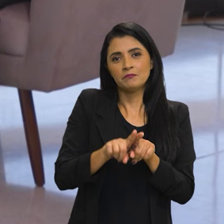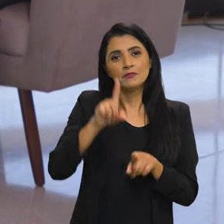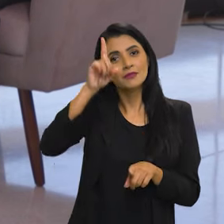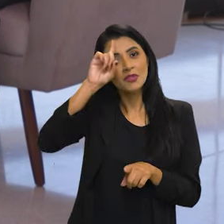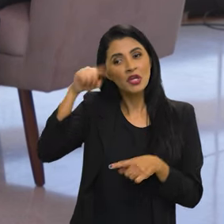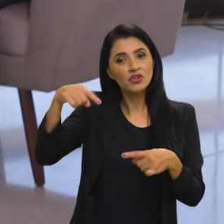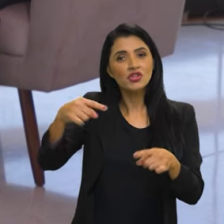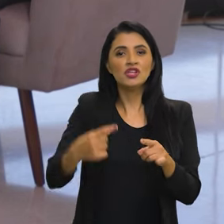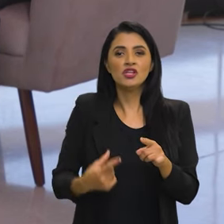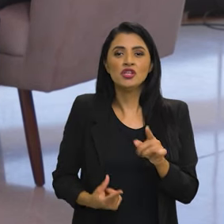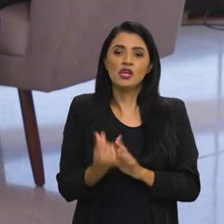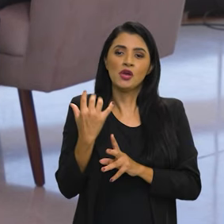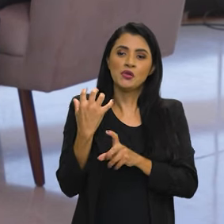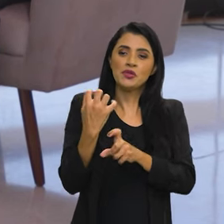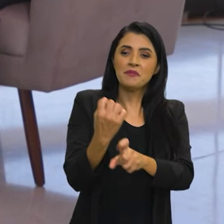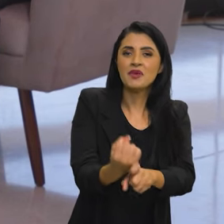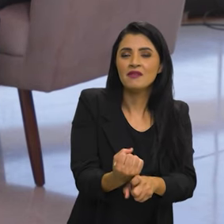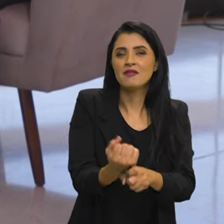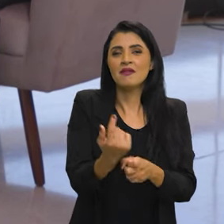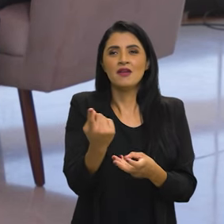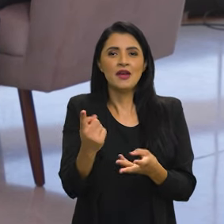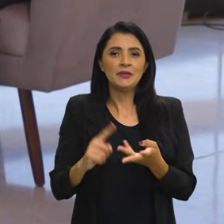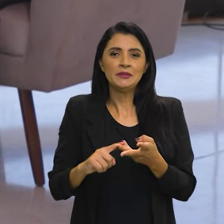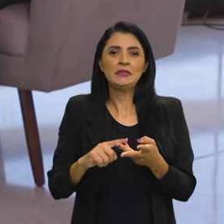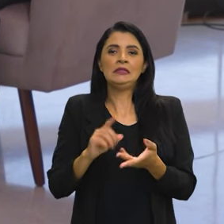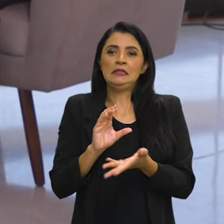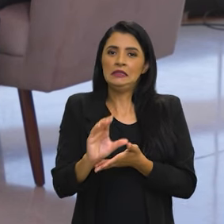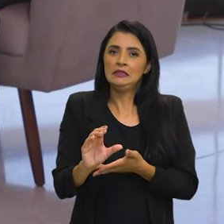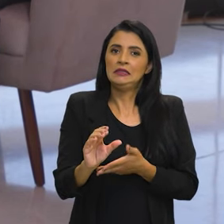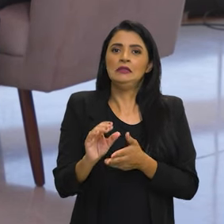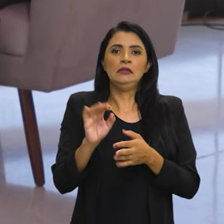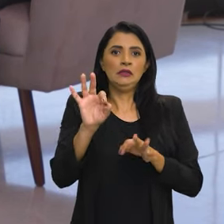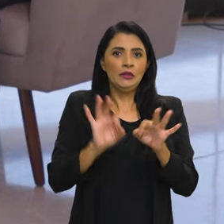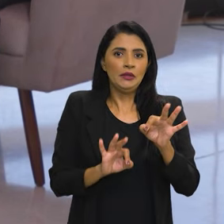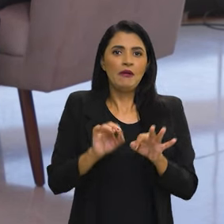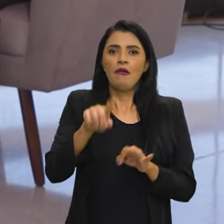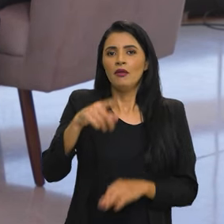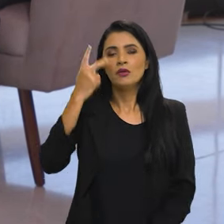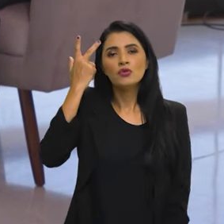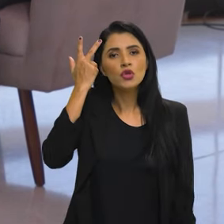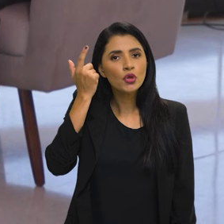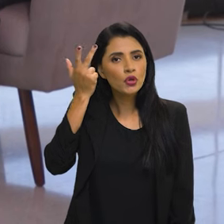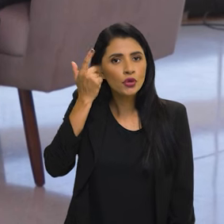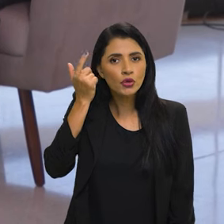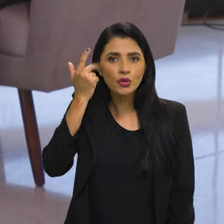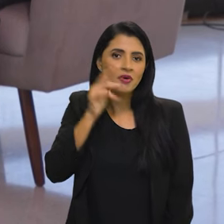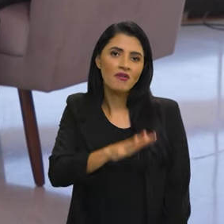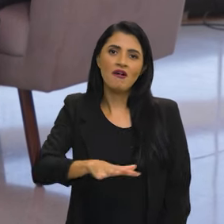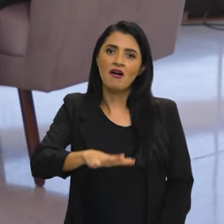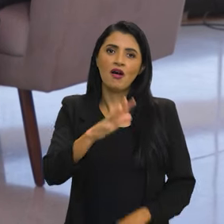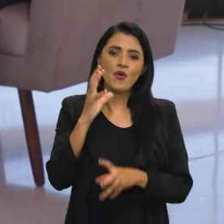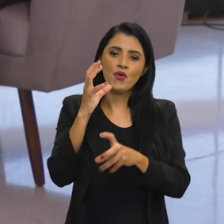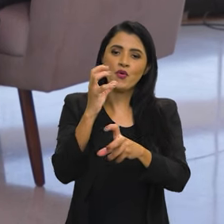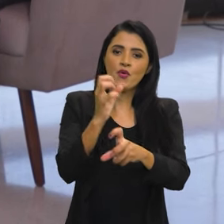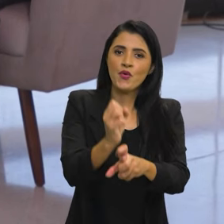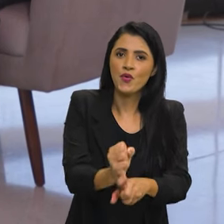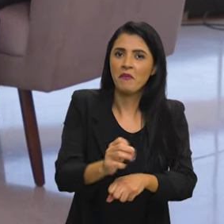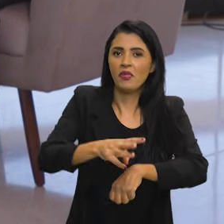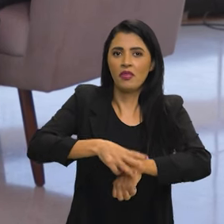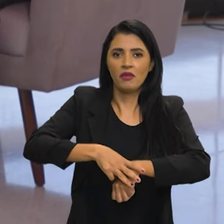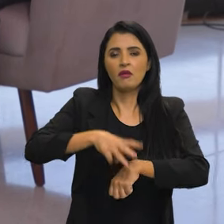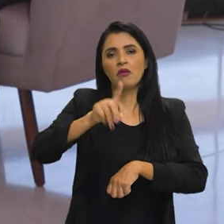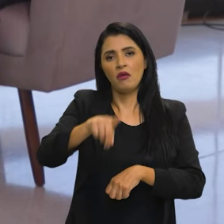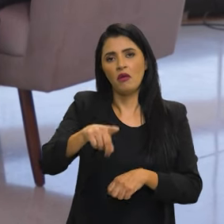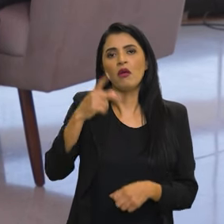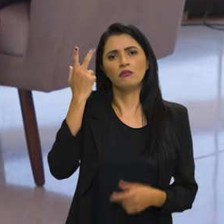até do dia a dia de fazer os processos de empenhar o orçamento, que são comuns, até a área de contabilidade, é meio